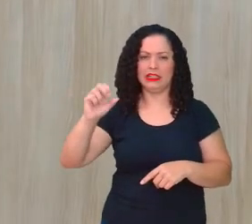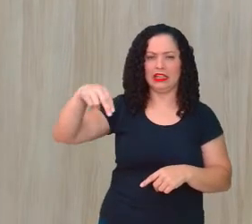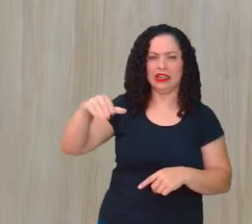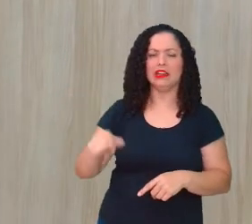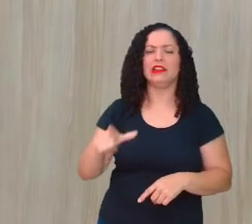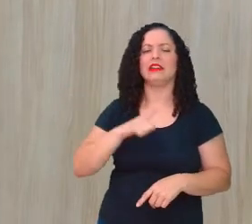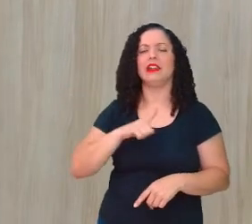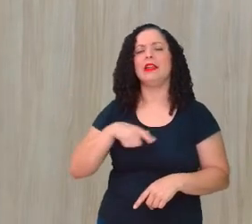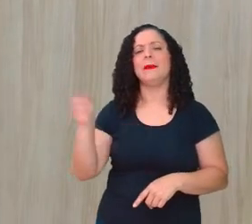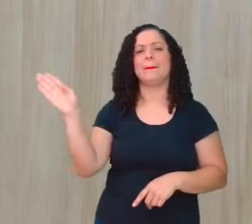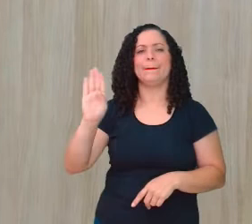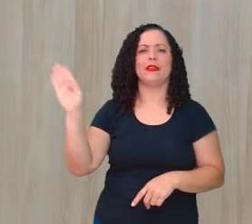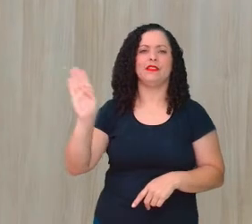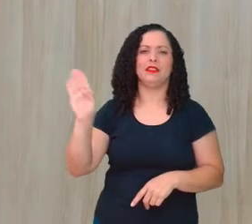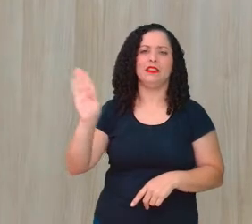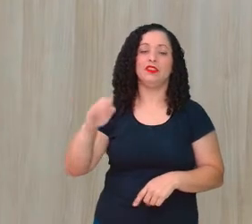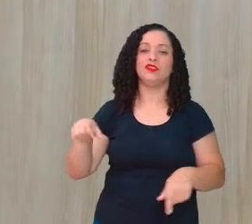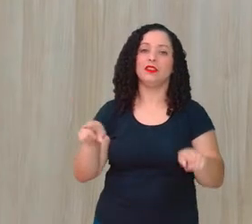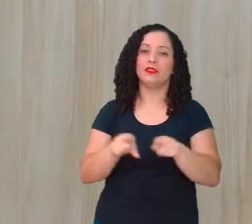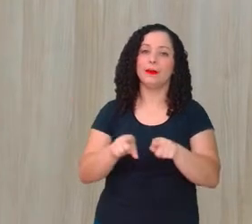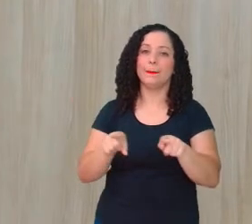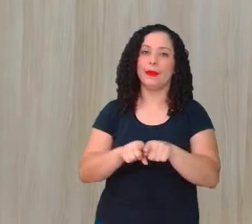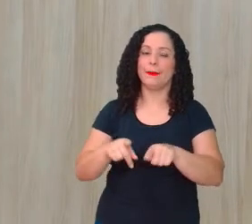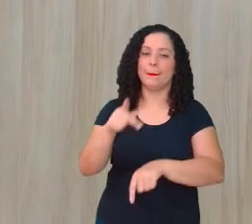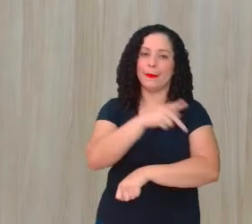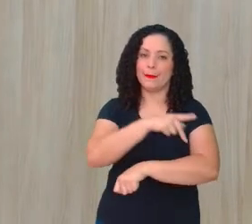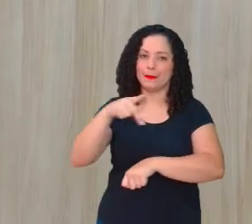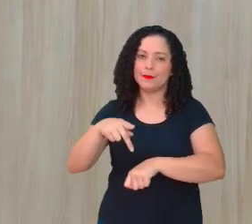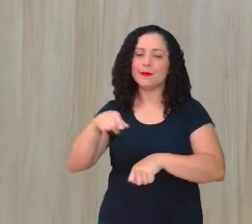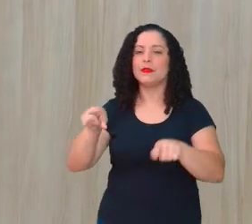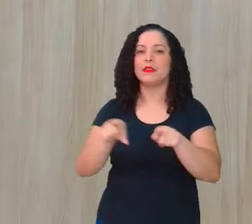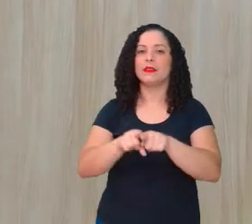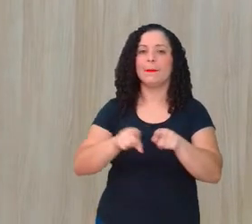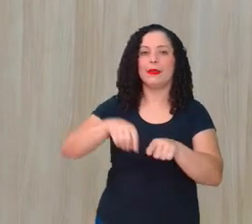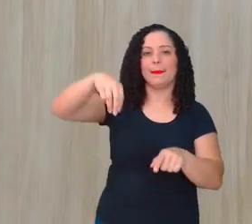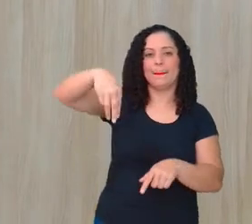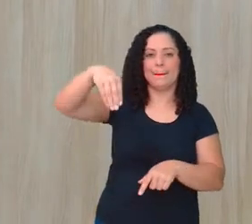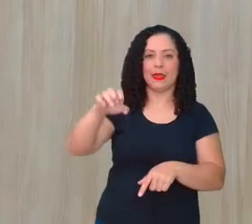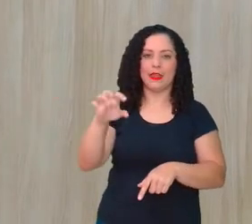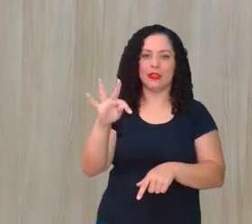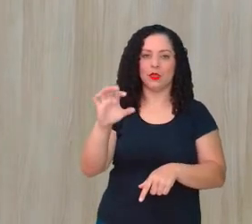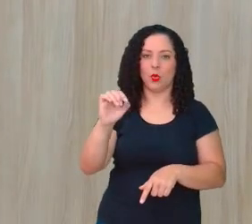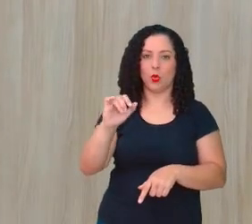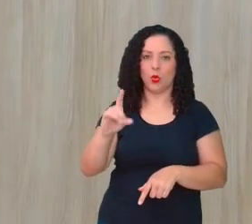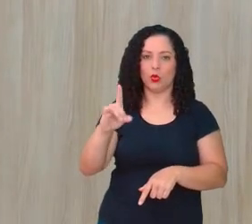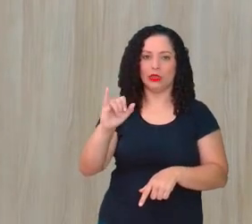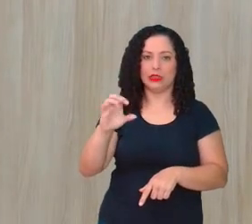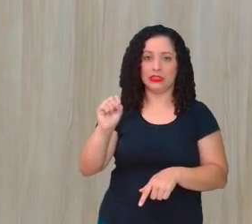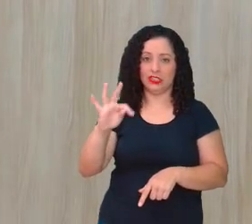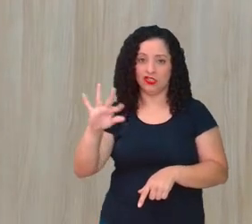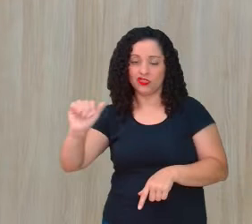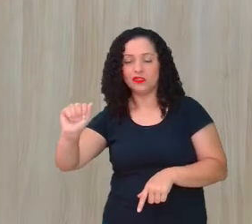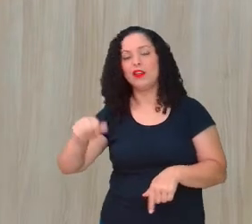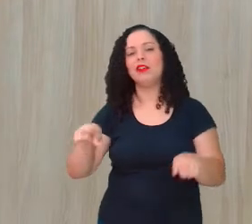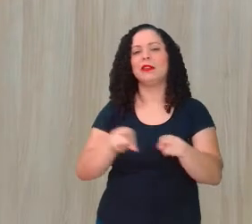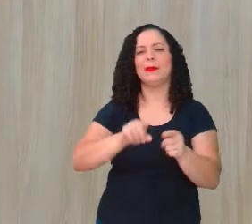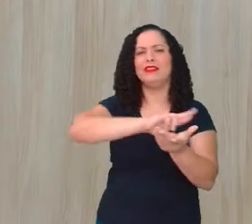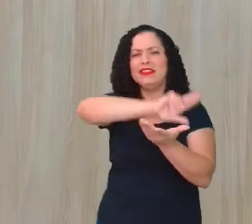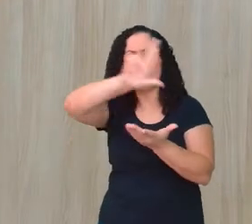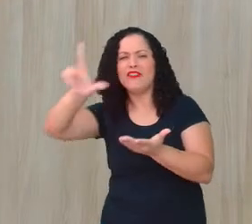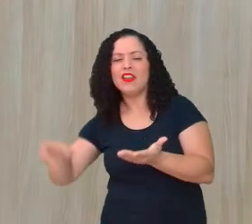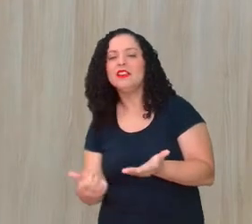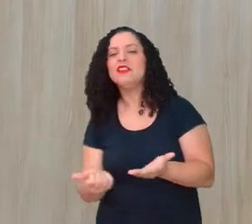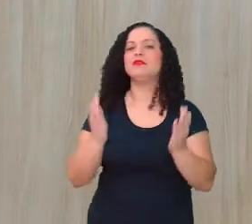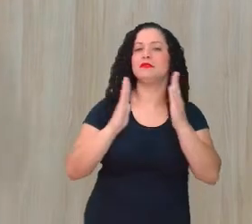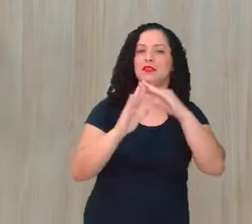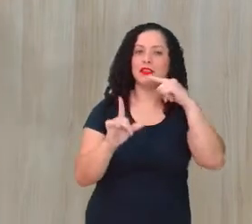batista, luterana, presbiteriana, né, igreja metodista, todas igrejas, né, que a gente chama de protestantes históricas,